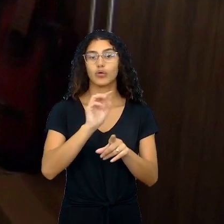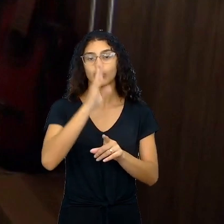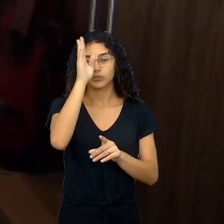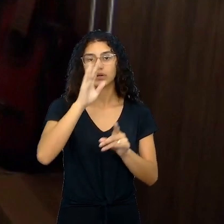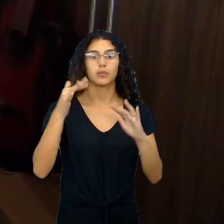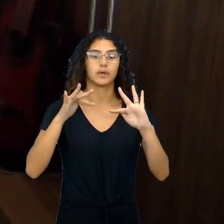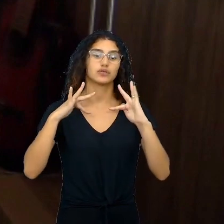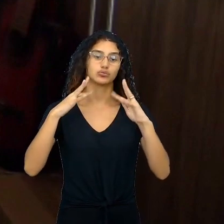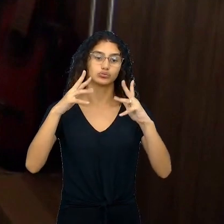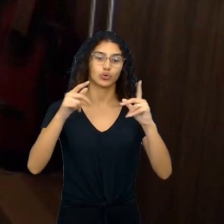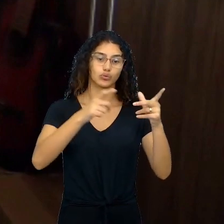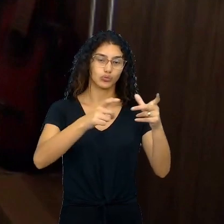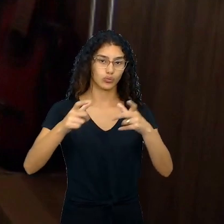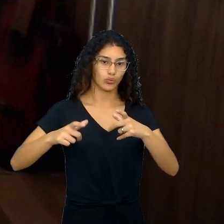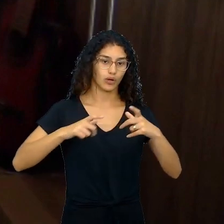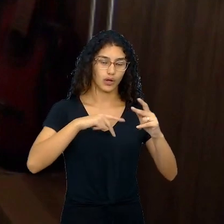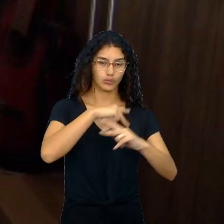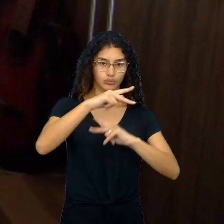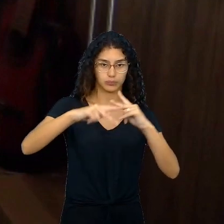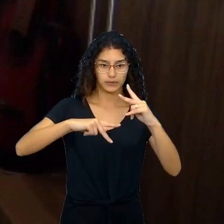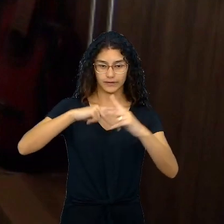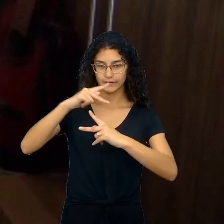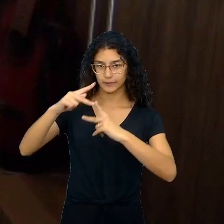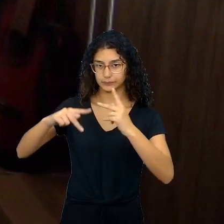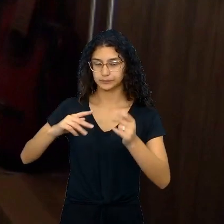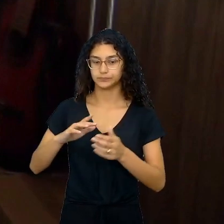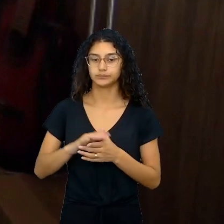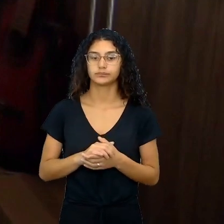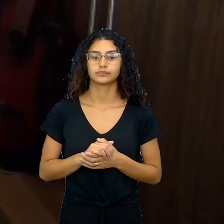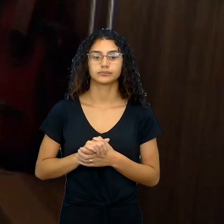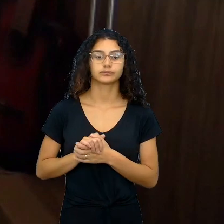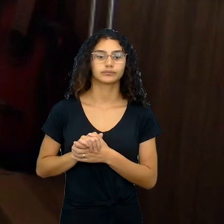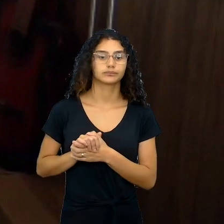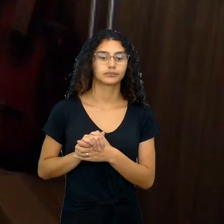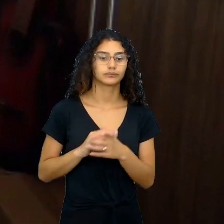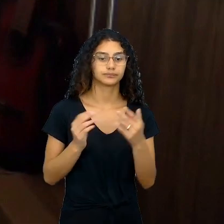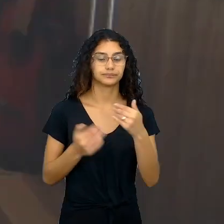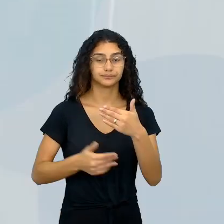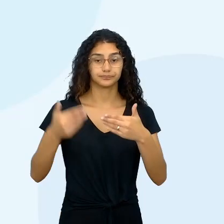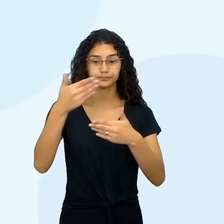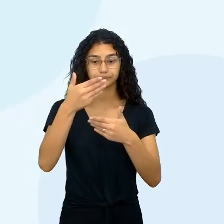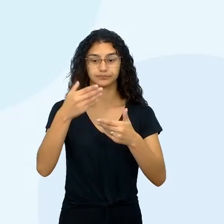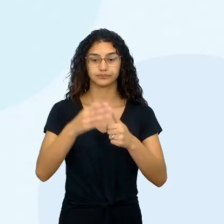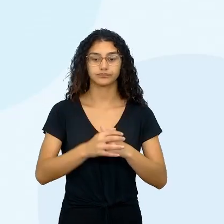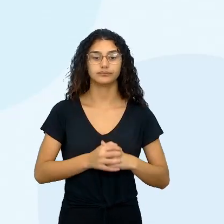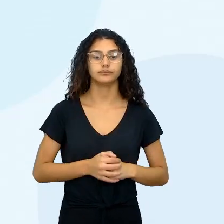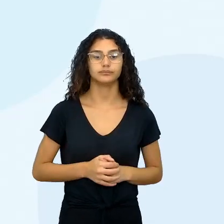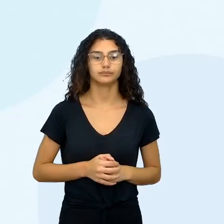em todas as regiões costeiras do planeta. E o próximo, por favor.